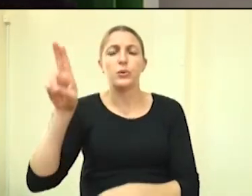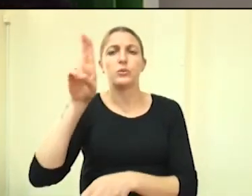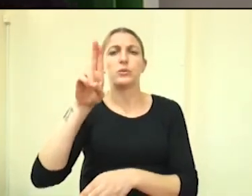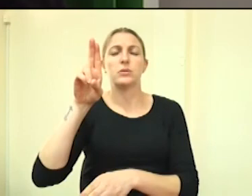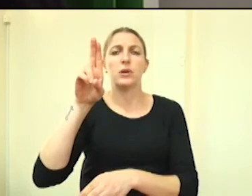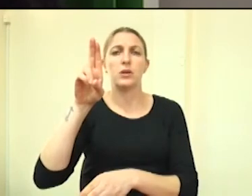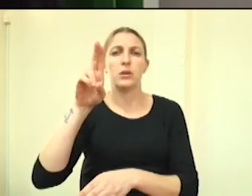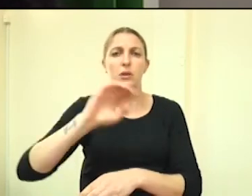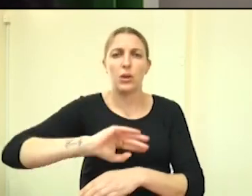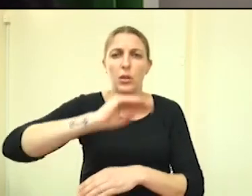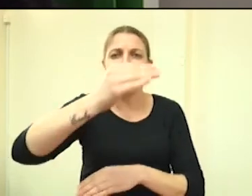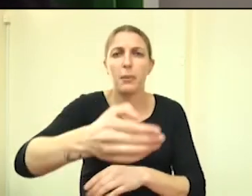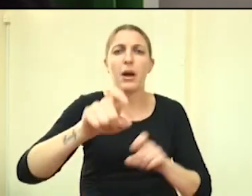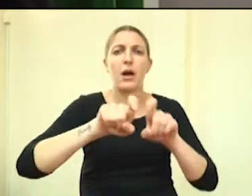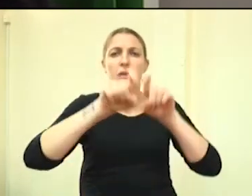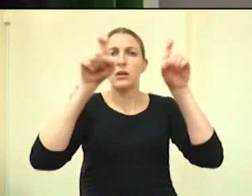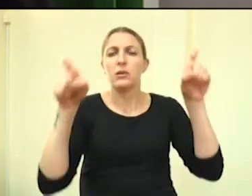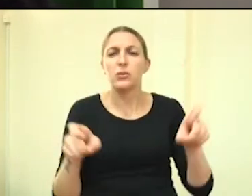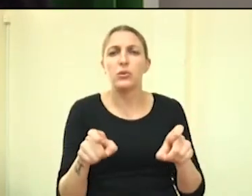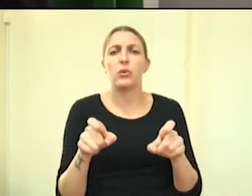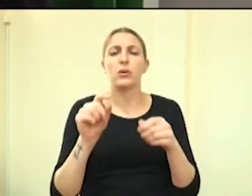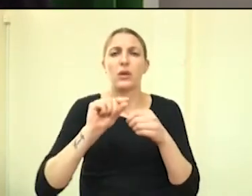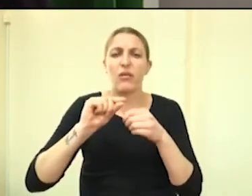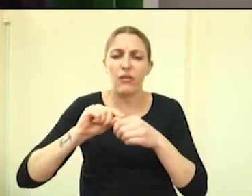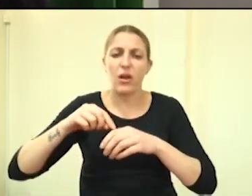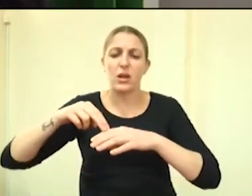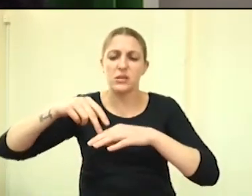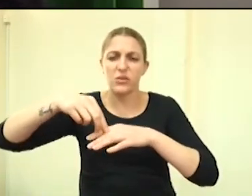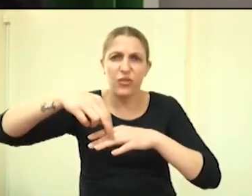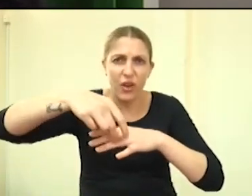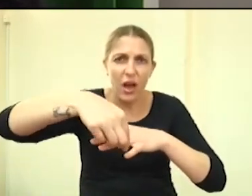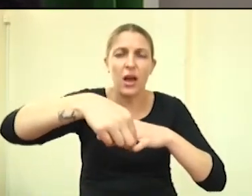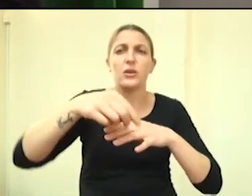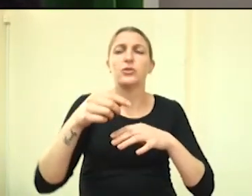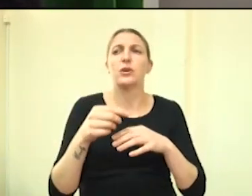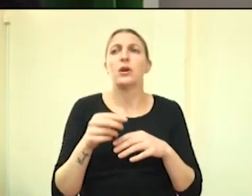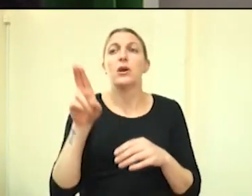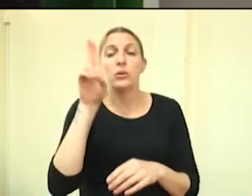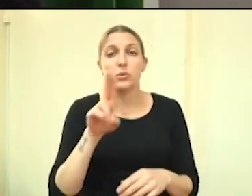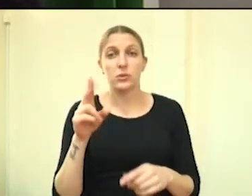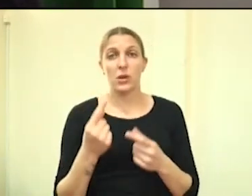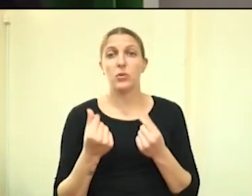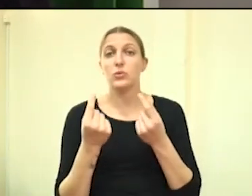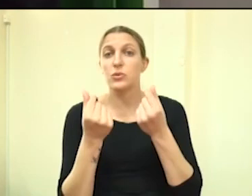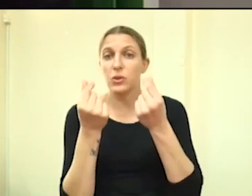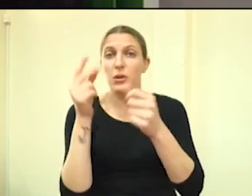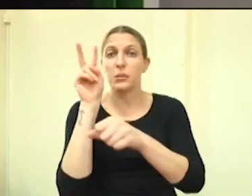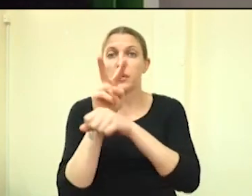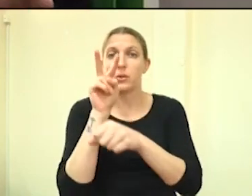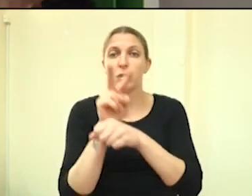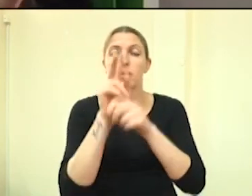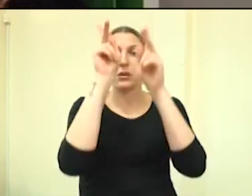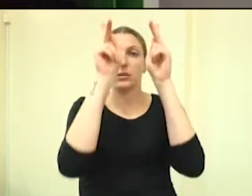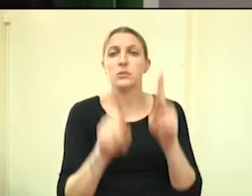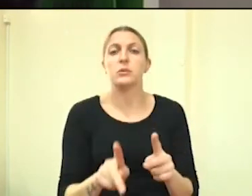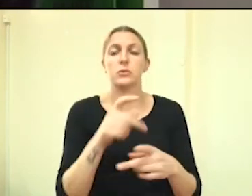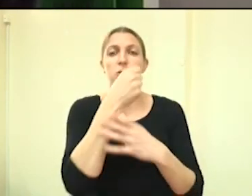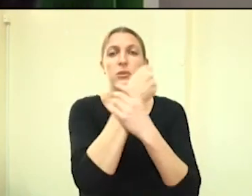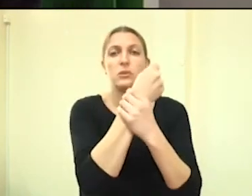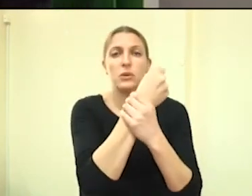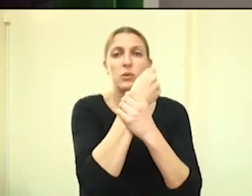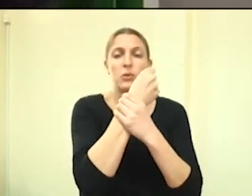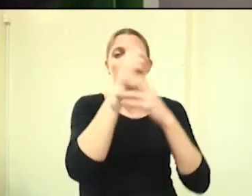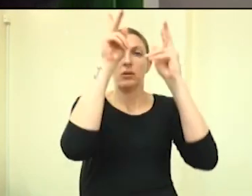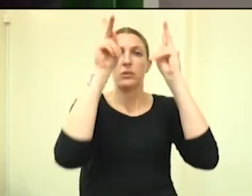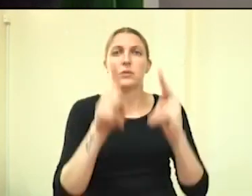Né? Vamos gastar o dinheiro. Vamos gastar o dinheiro para defender as pessoas, para a segurança das pessoas. Não fazer do jeito que está aí. A